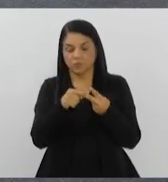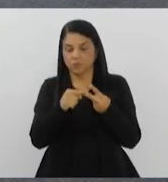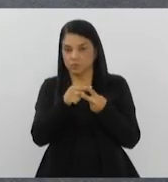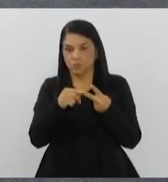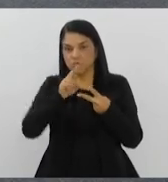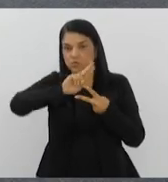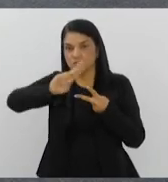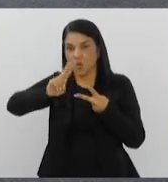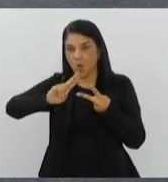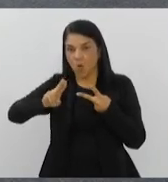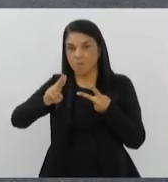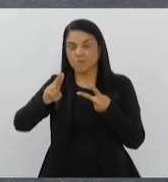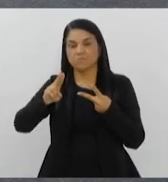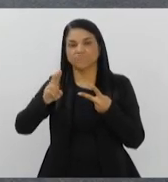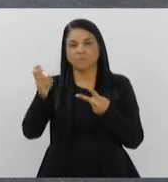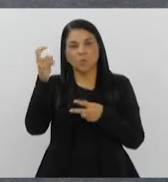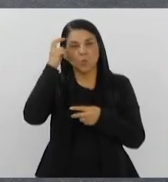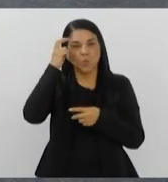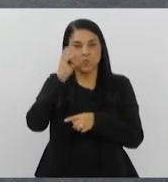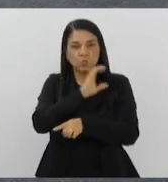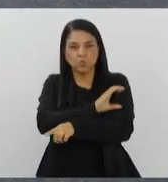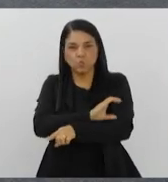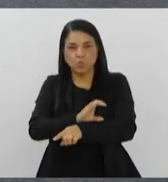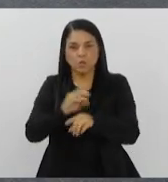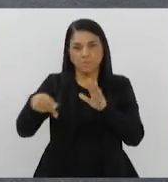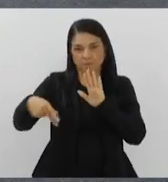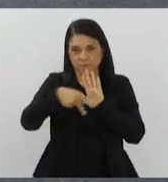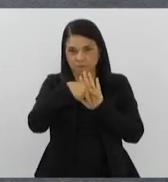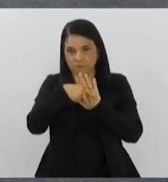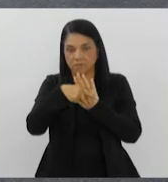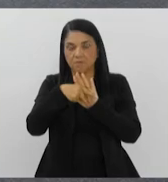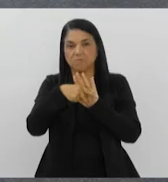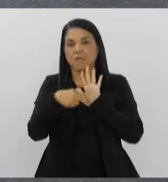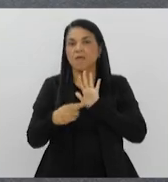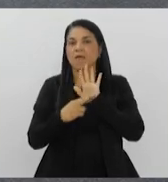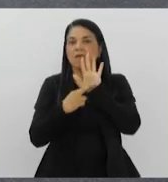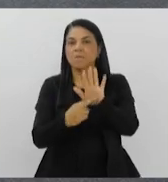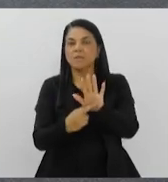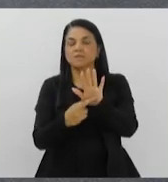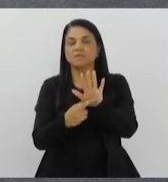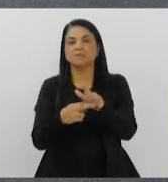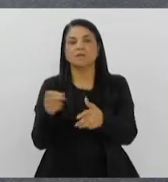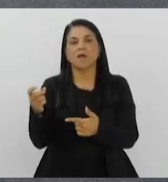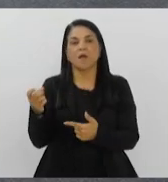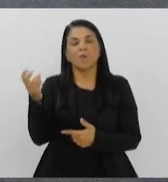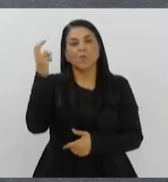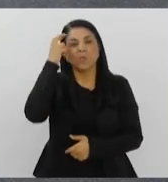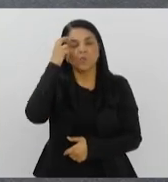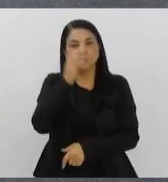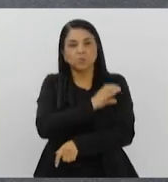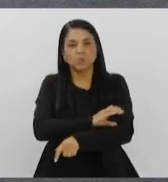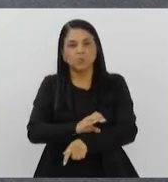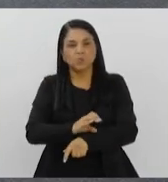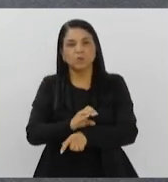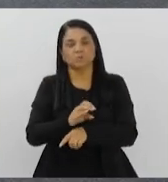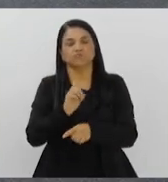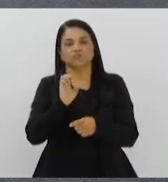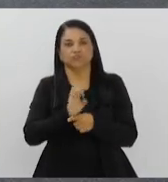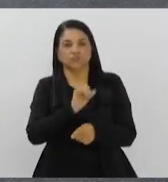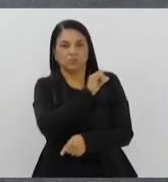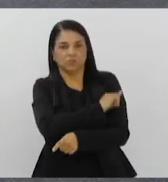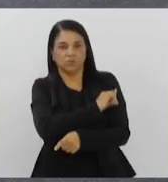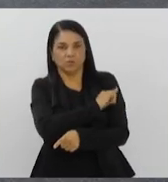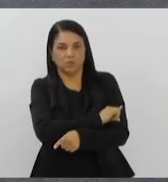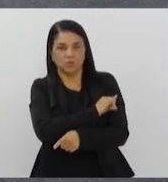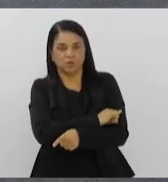da nossa cultura que representam quanto a cultura do Rio de Janeiro é popular e fala de uma brasilidade. A gente fala